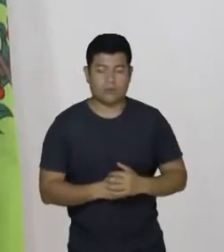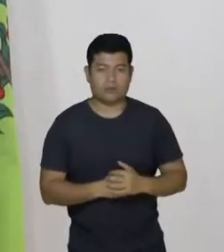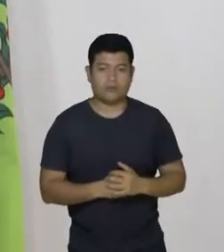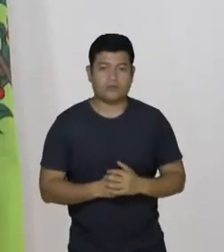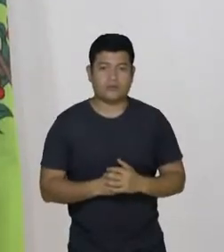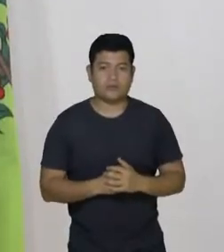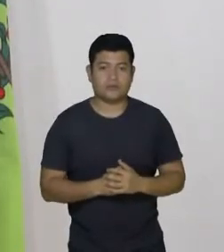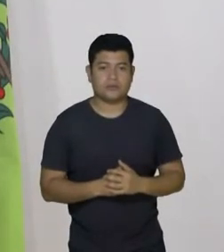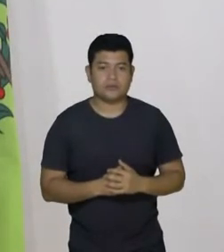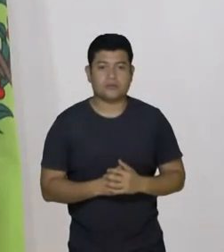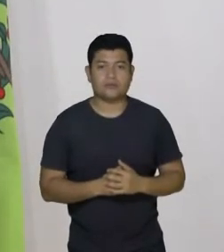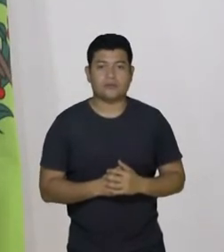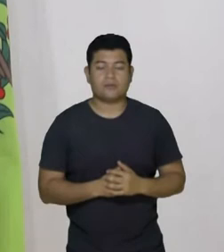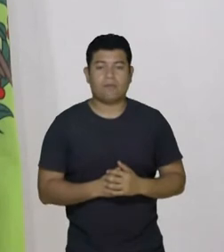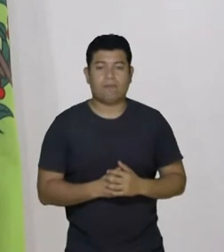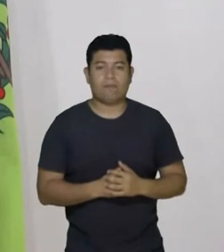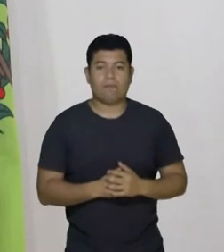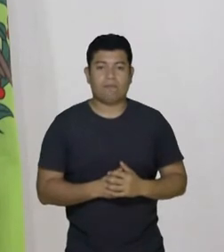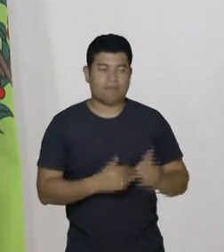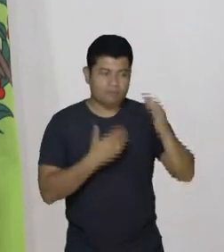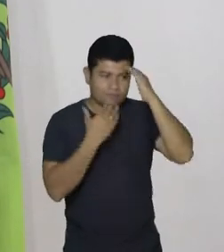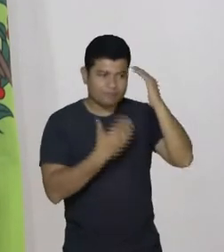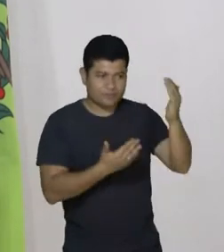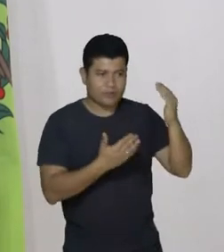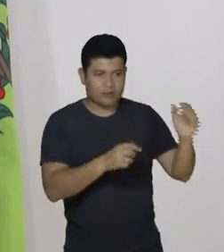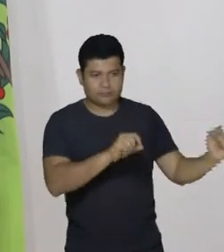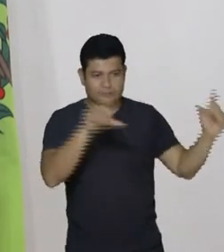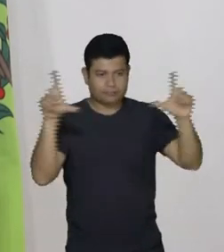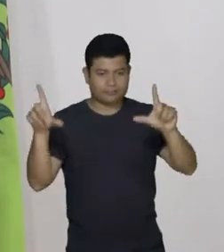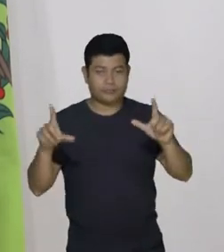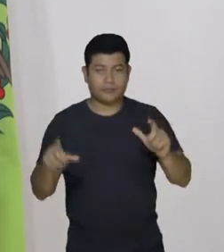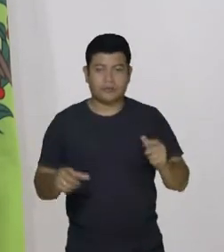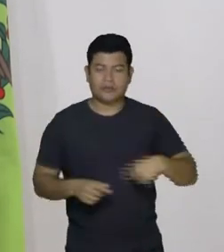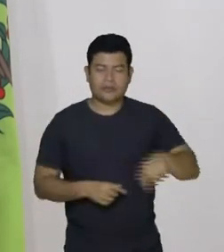E daí você faz o quê? Obrigado. Você faz o quê?